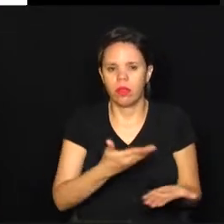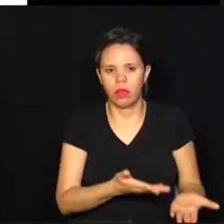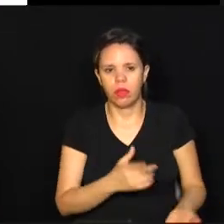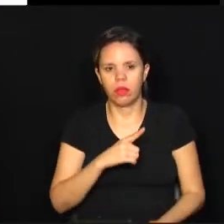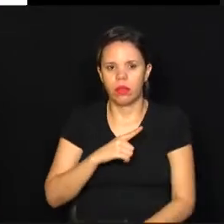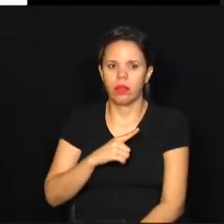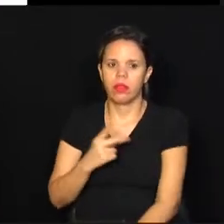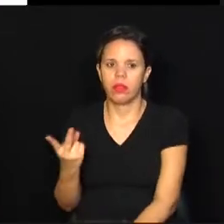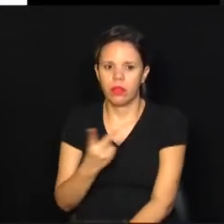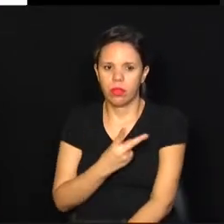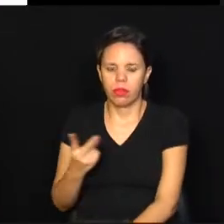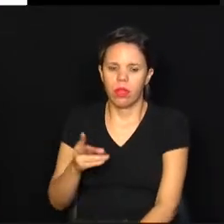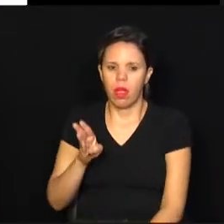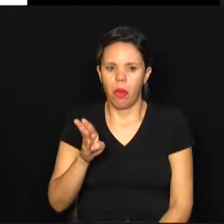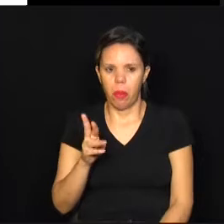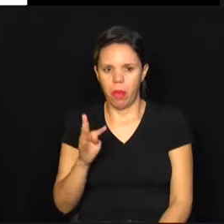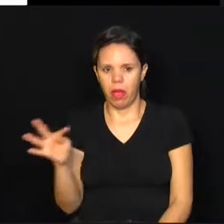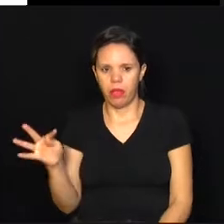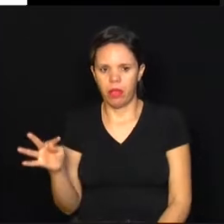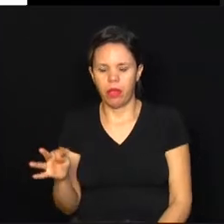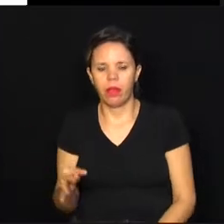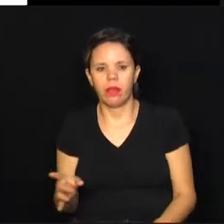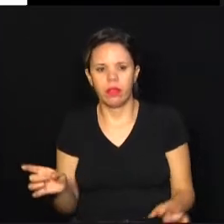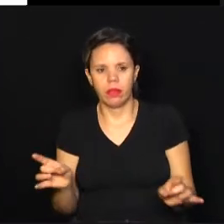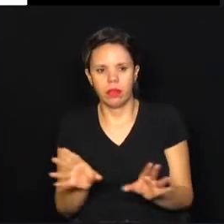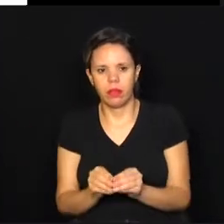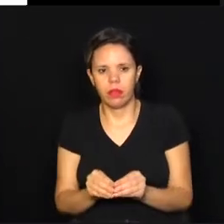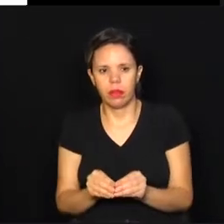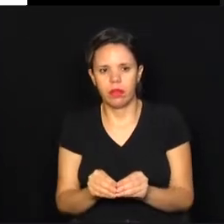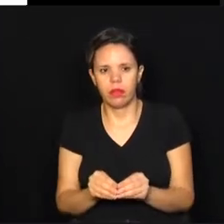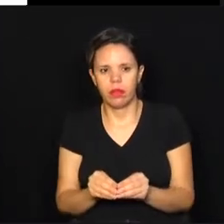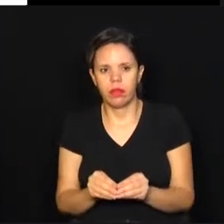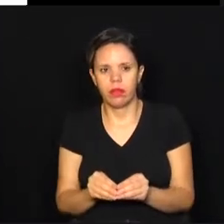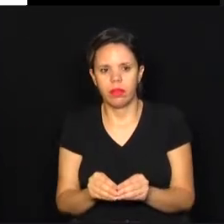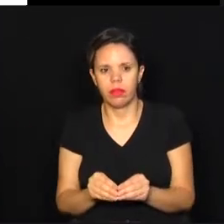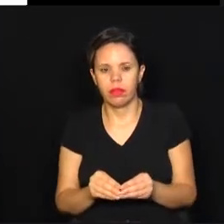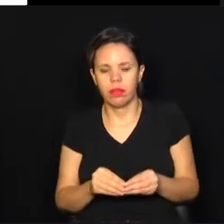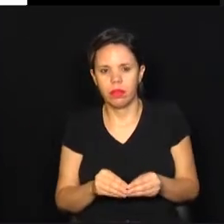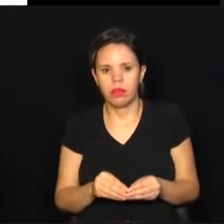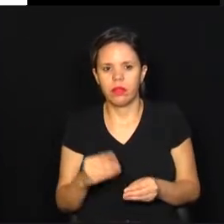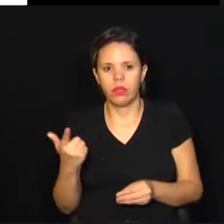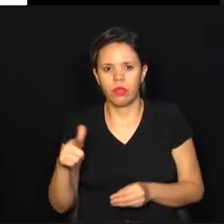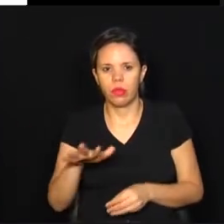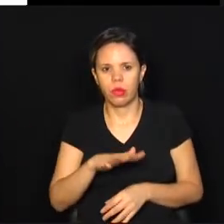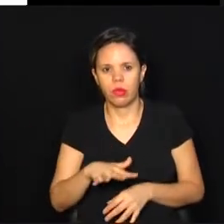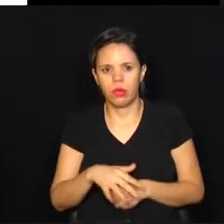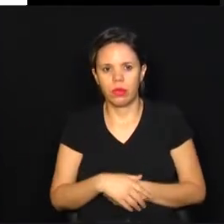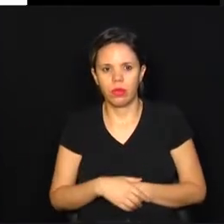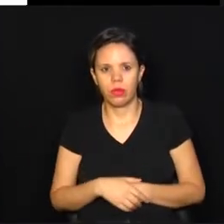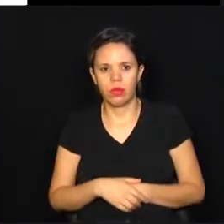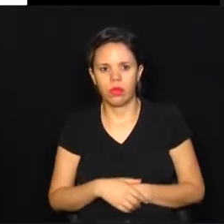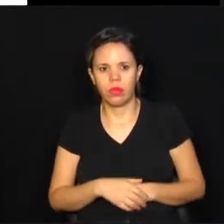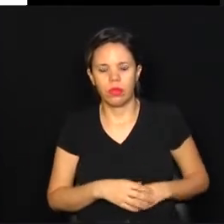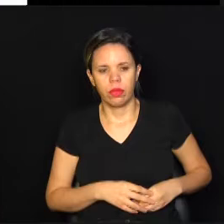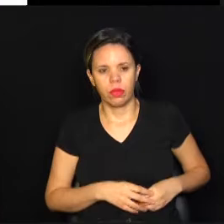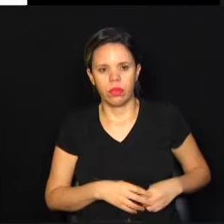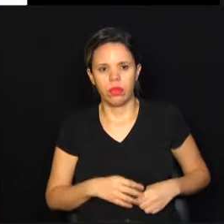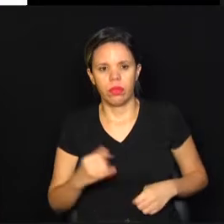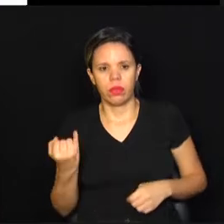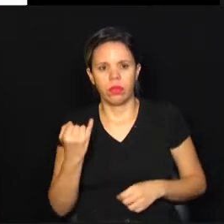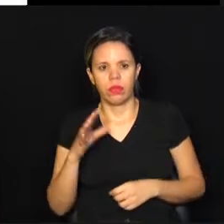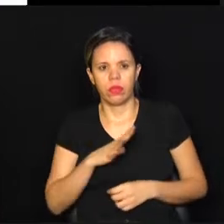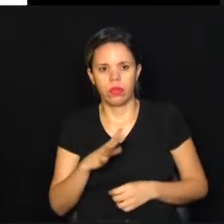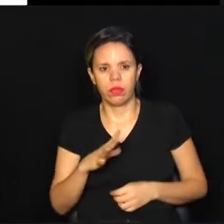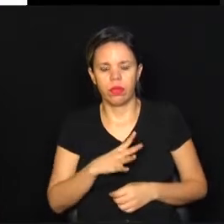os 2 eixos do BRT, que estão aí terminando, né? Que vão ser grandes equipamentos importantíssimos para a nossa cidade